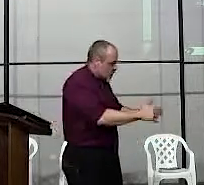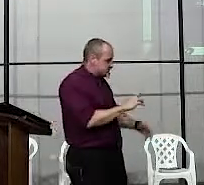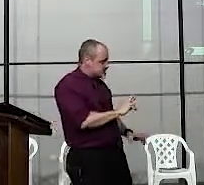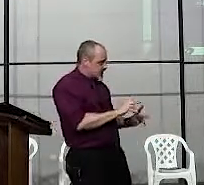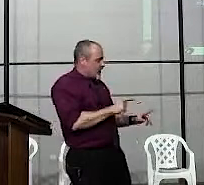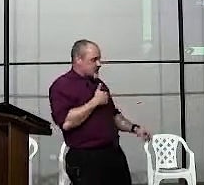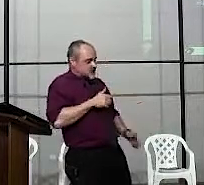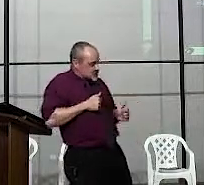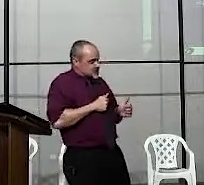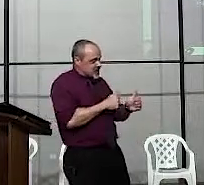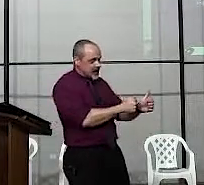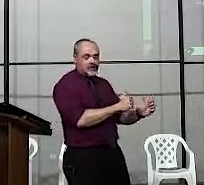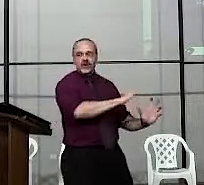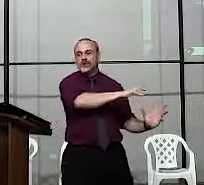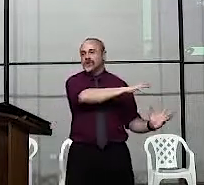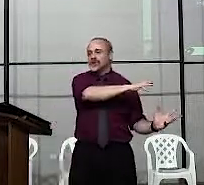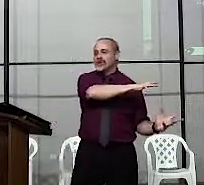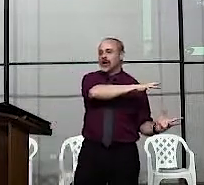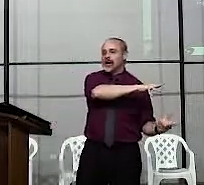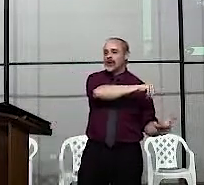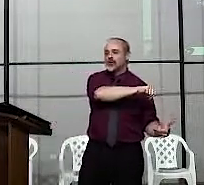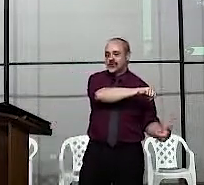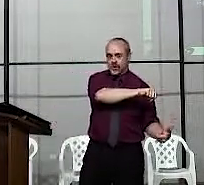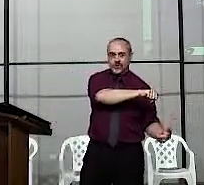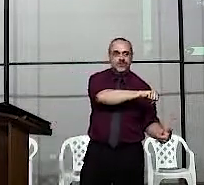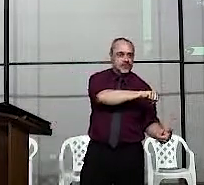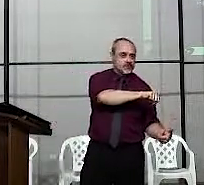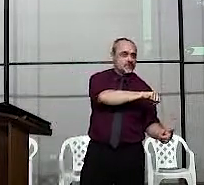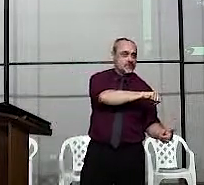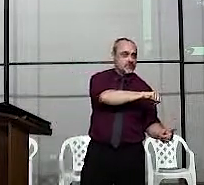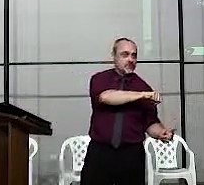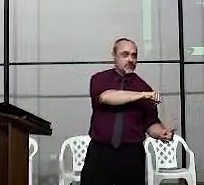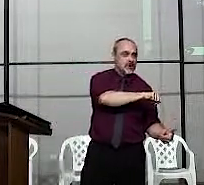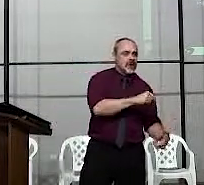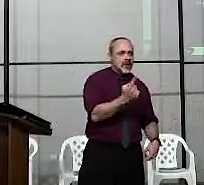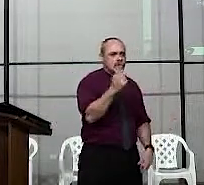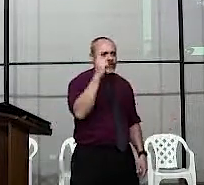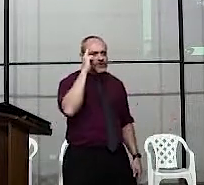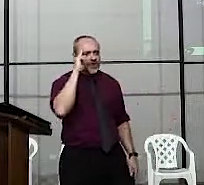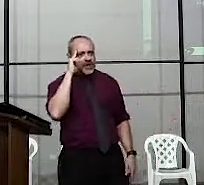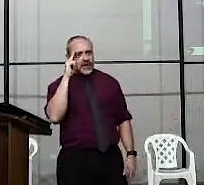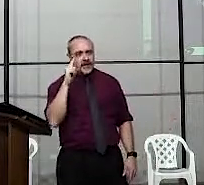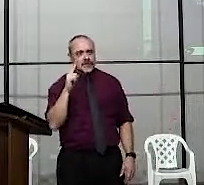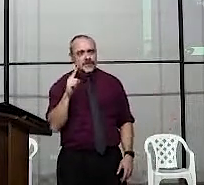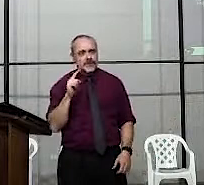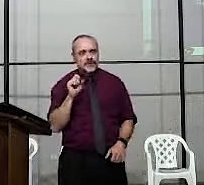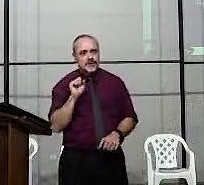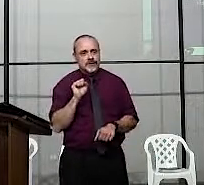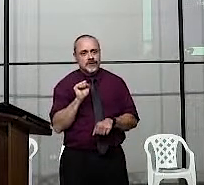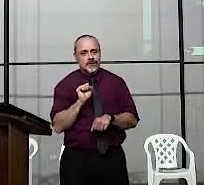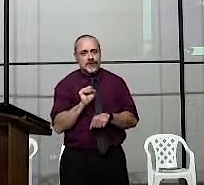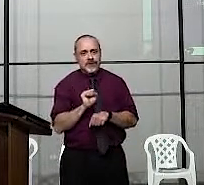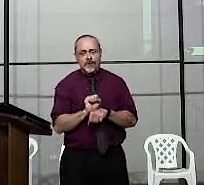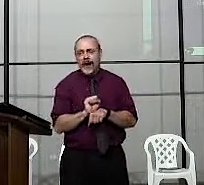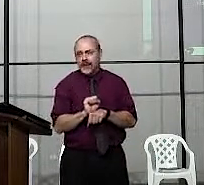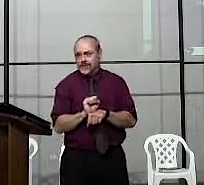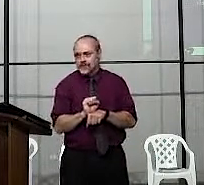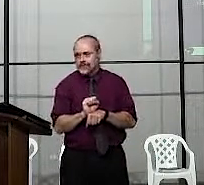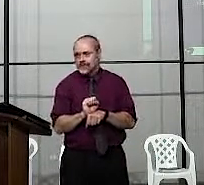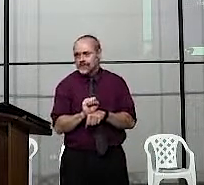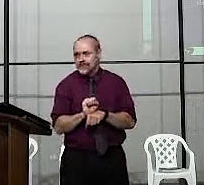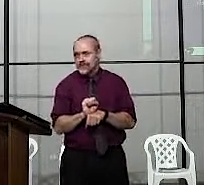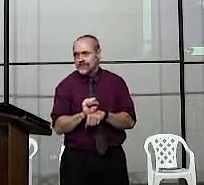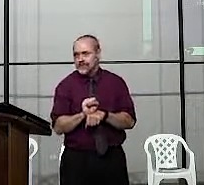essas coisas diferentes, eu estou seguindo ao mundo. E um dia, eu